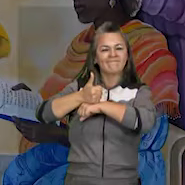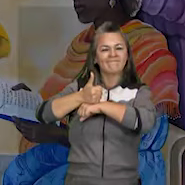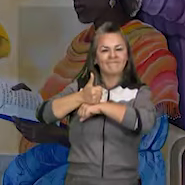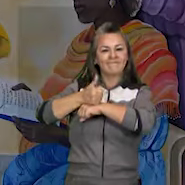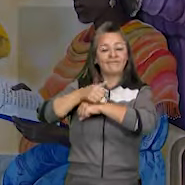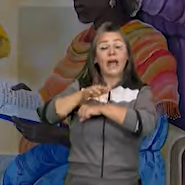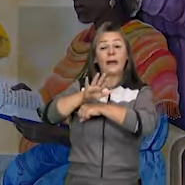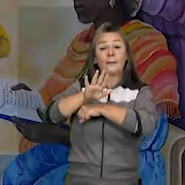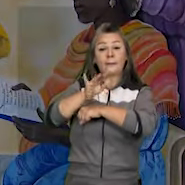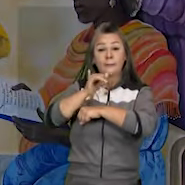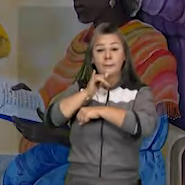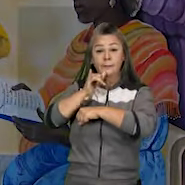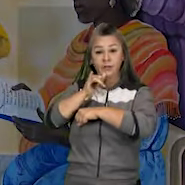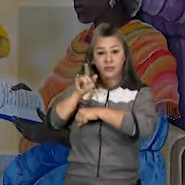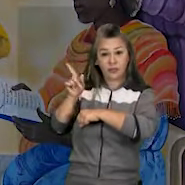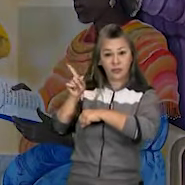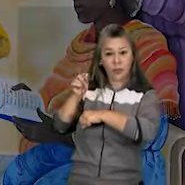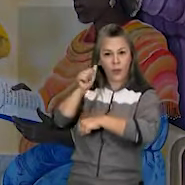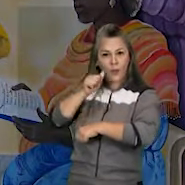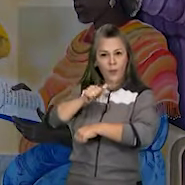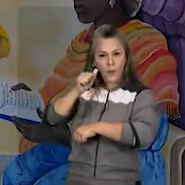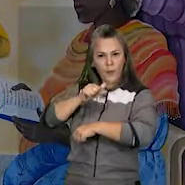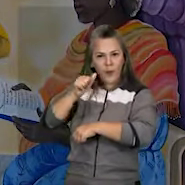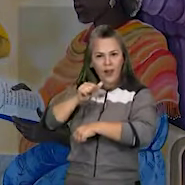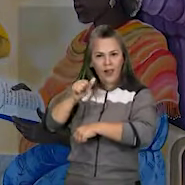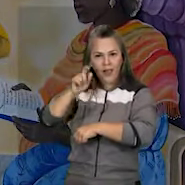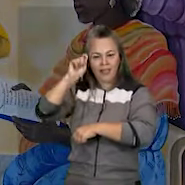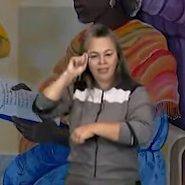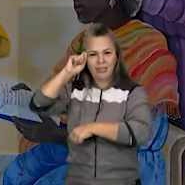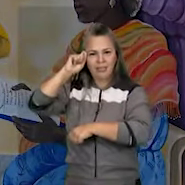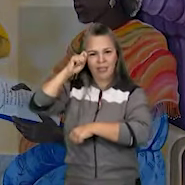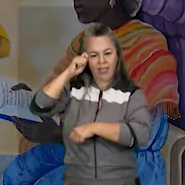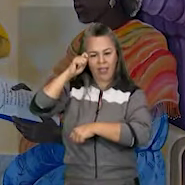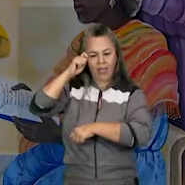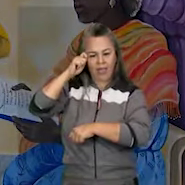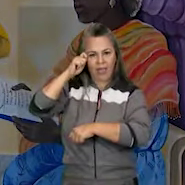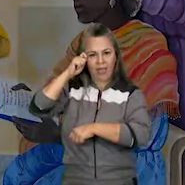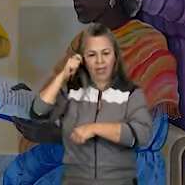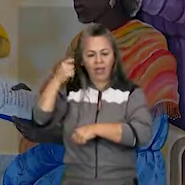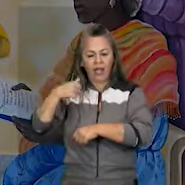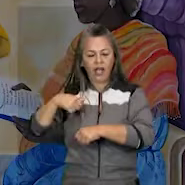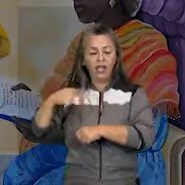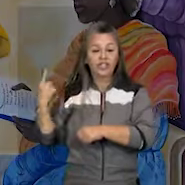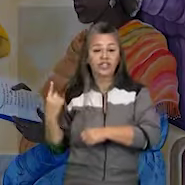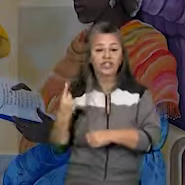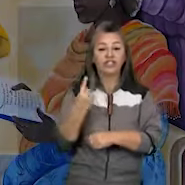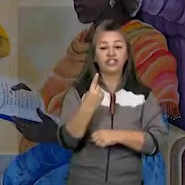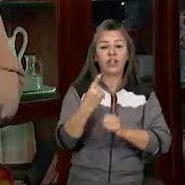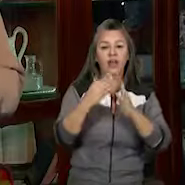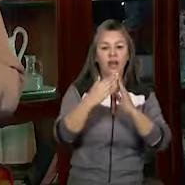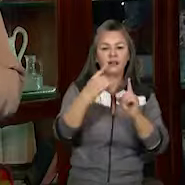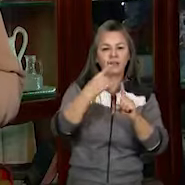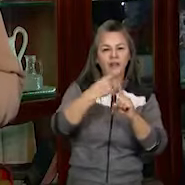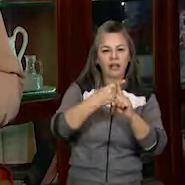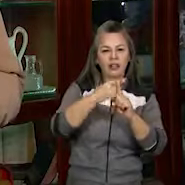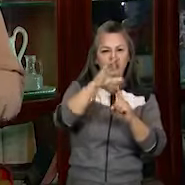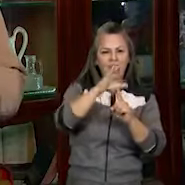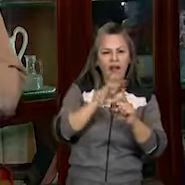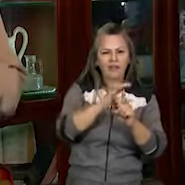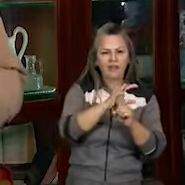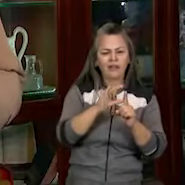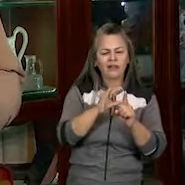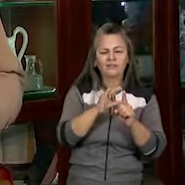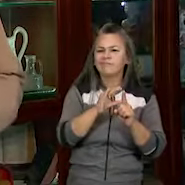negras numa igreja católica que traz e propõe um modelo de religiosidade branca europeia,